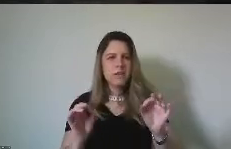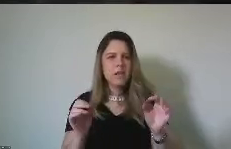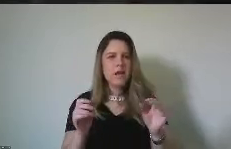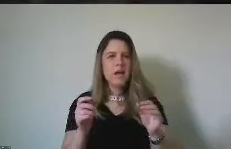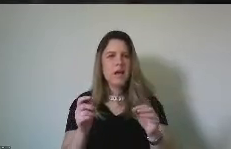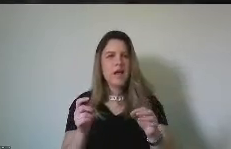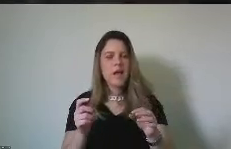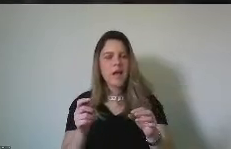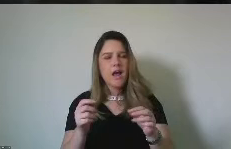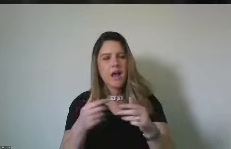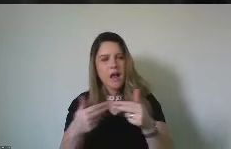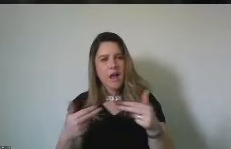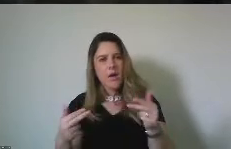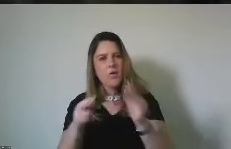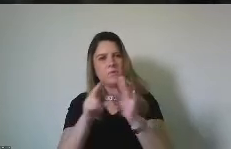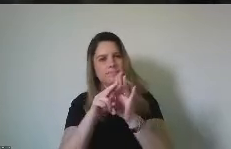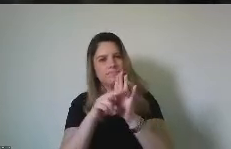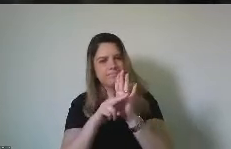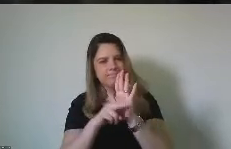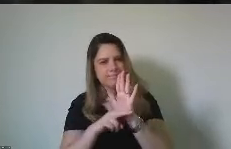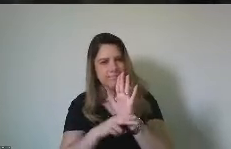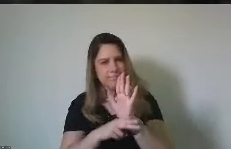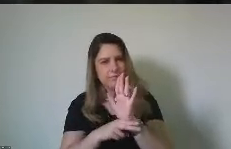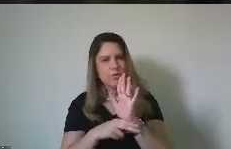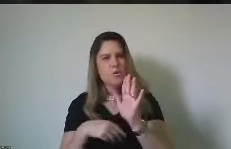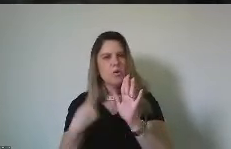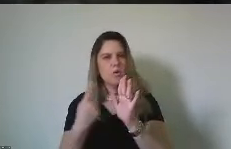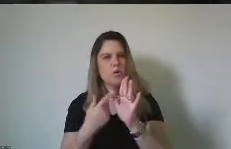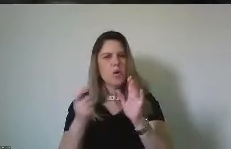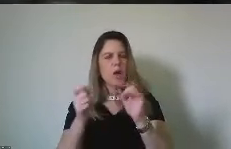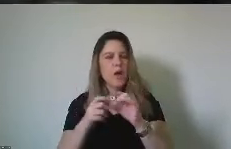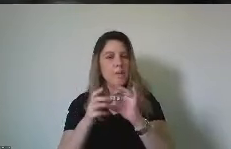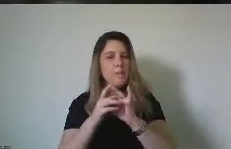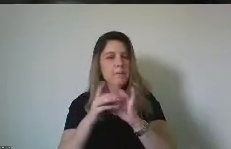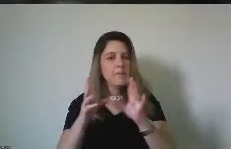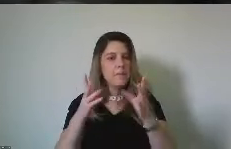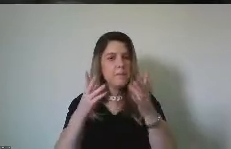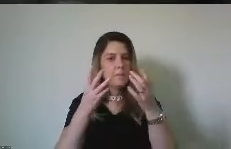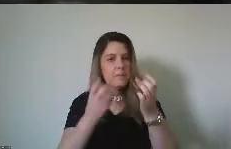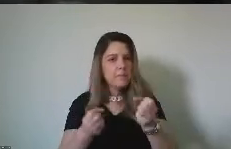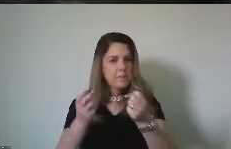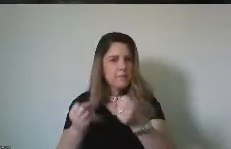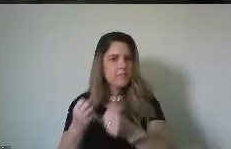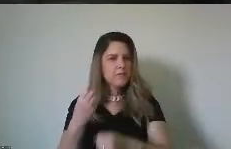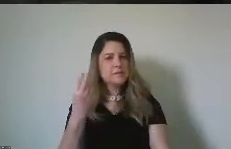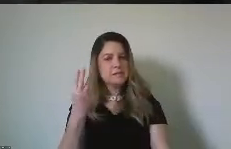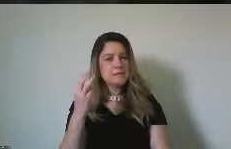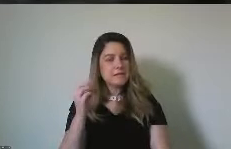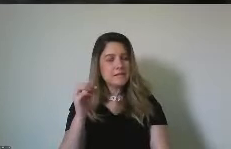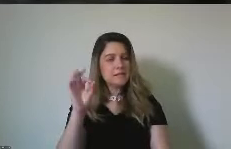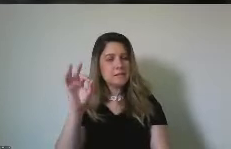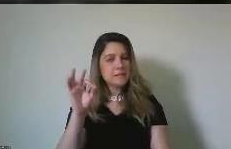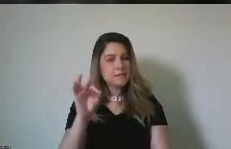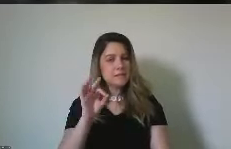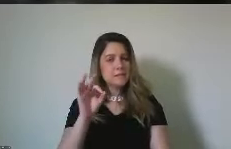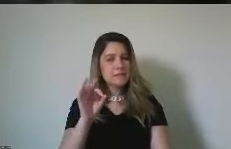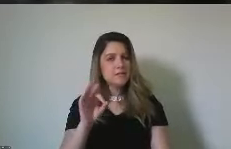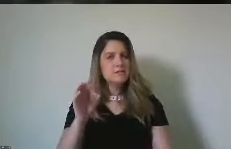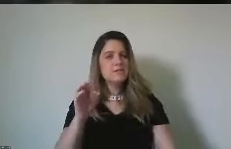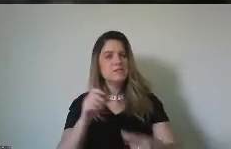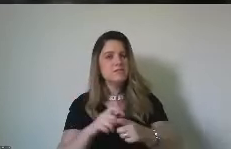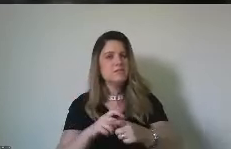requisitos exigindo ali um comprou uma comprovação de no mínimo 30%, é de obras feitas